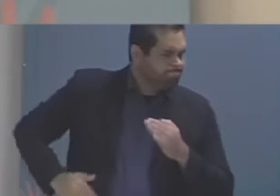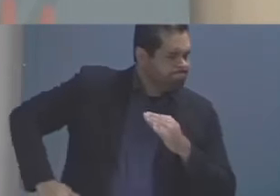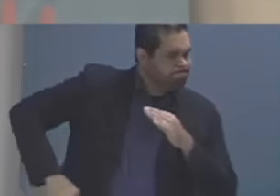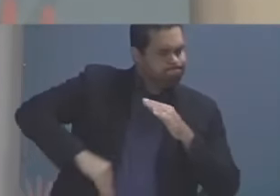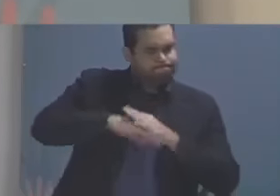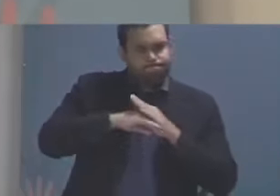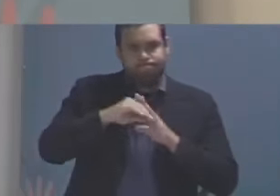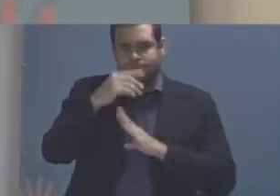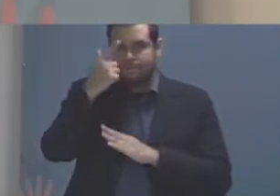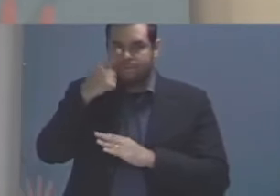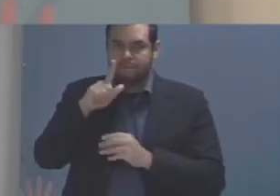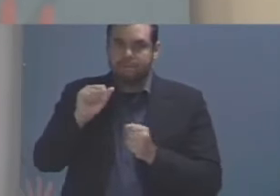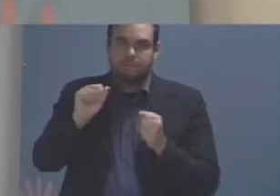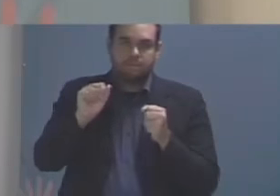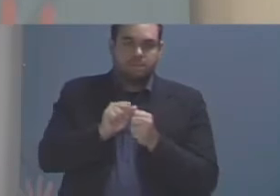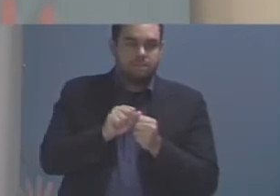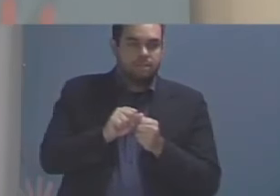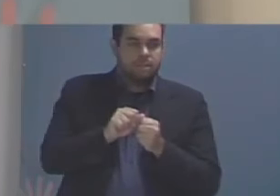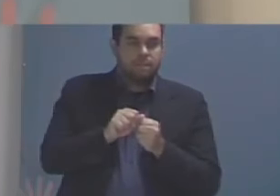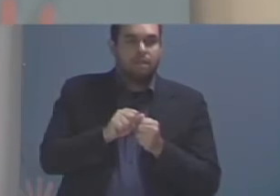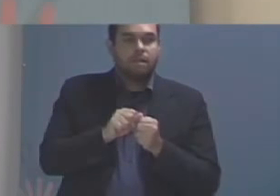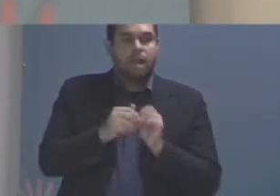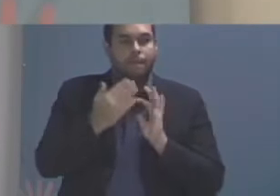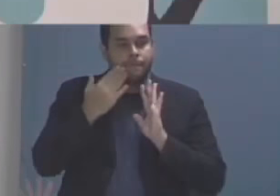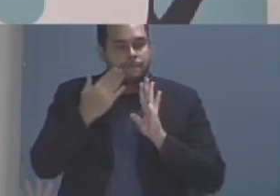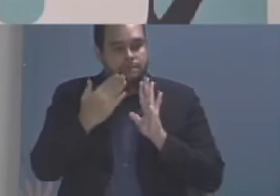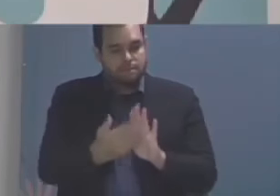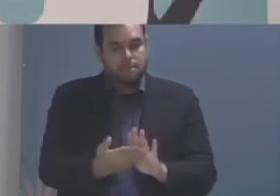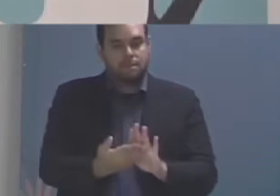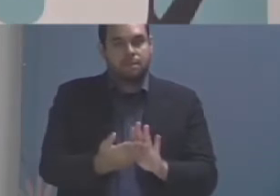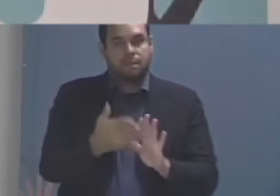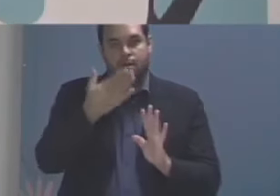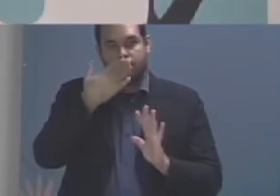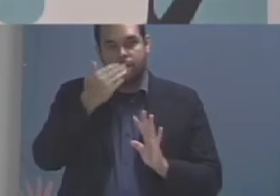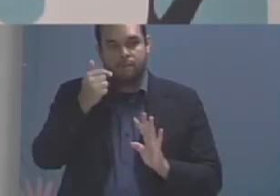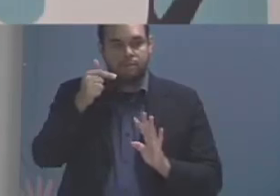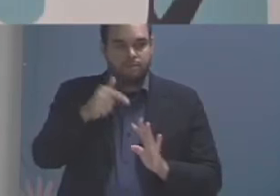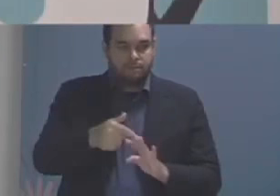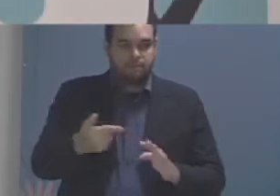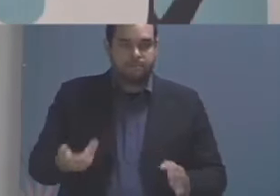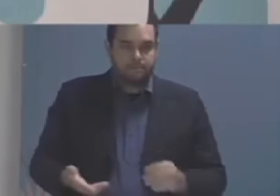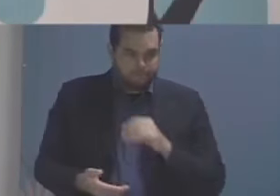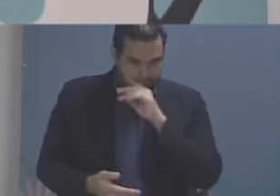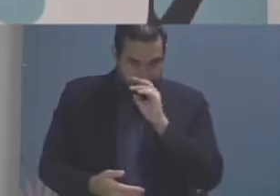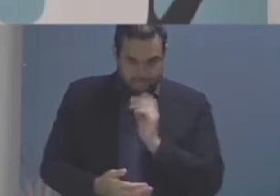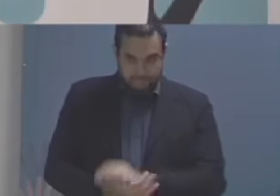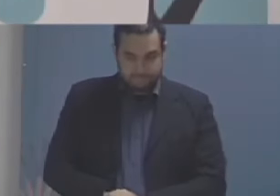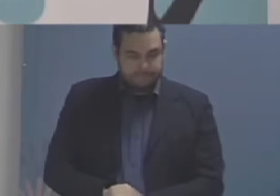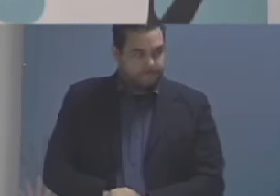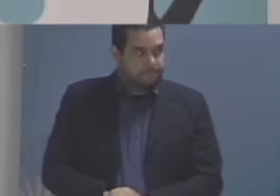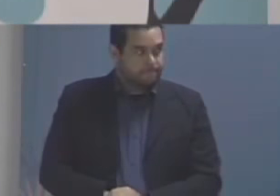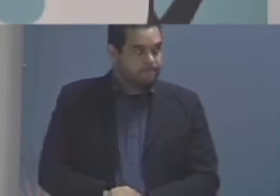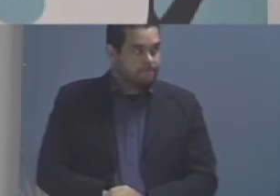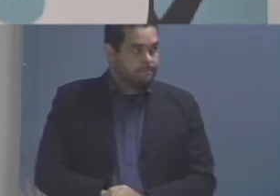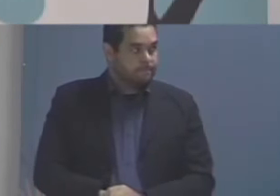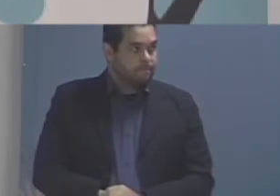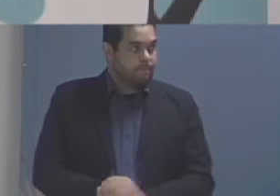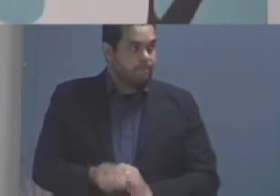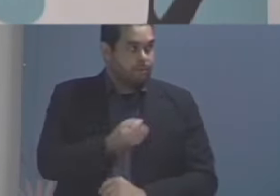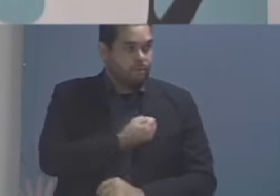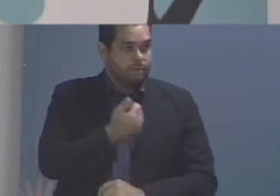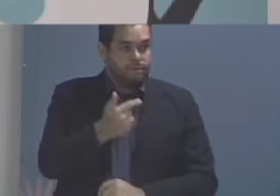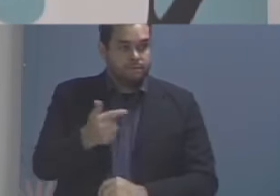para justamente conseguir ter essa cura, apresentar um remédio novo a essa patologia. Obrigado, candidato. O candidato chapa